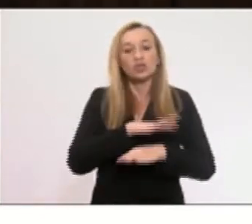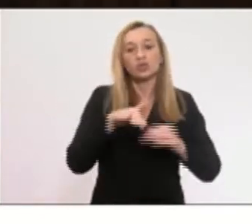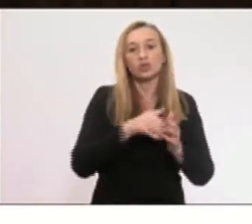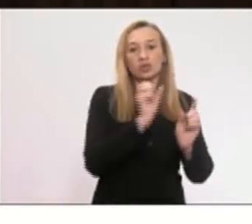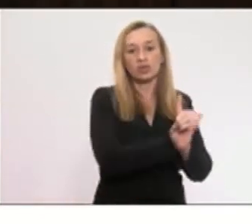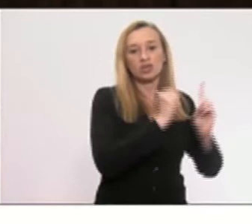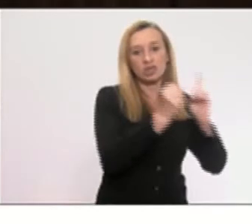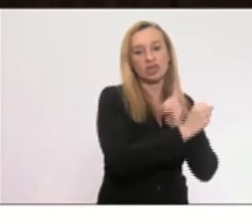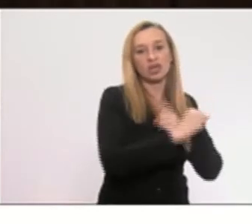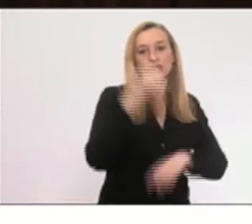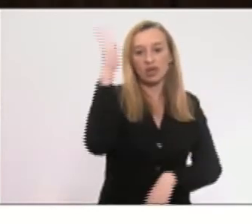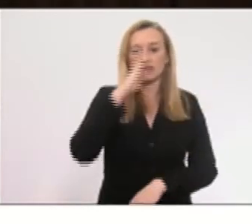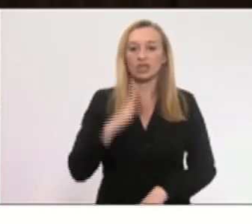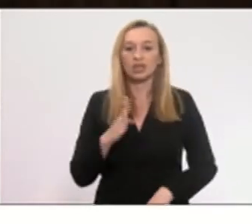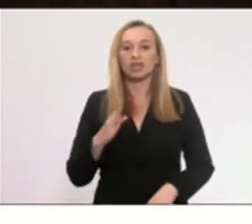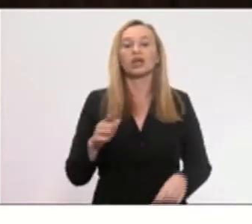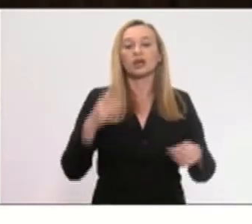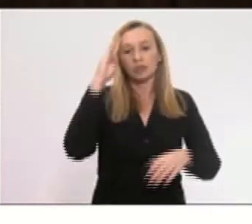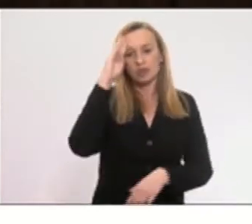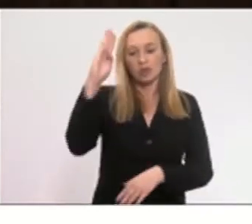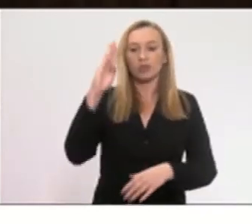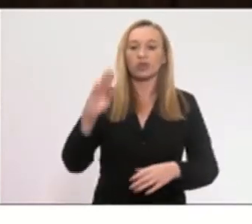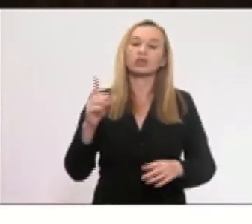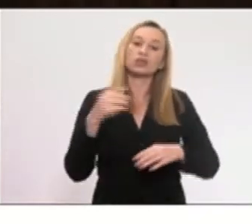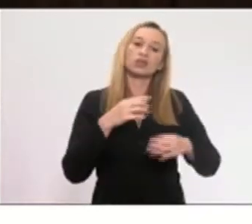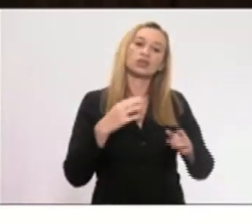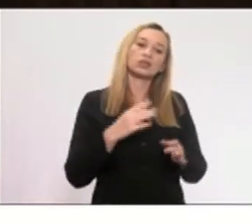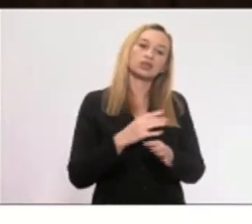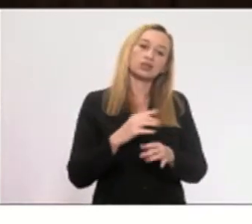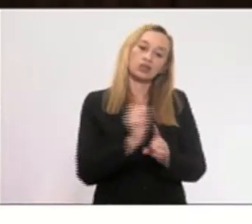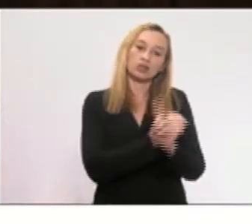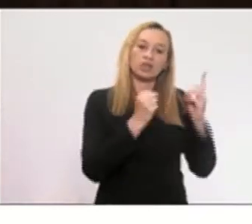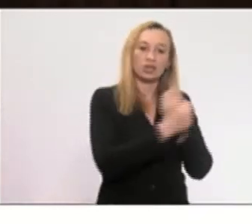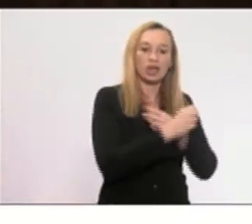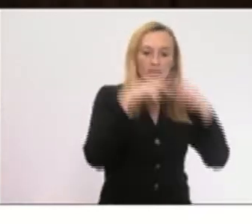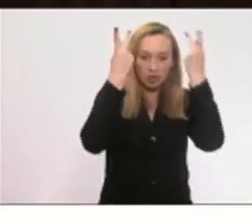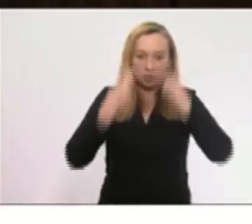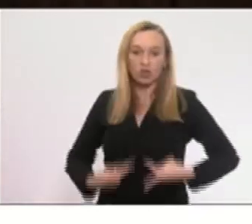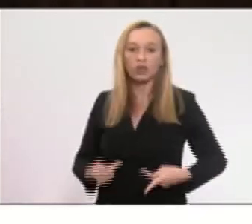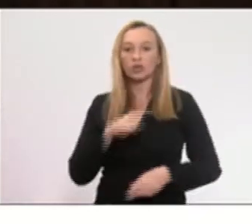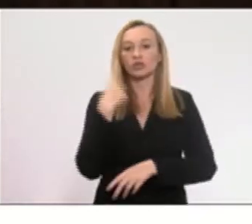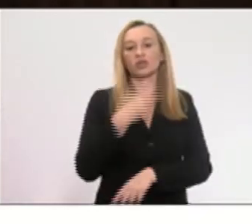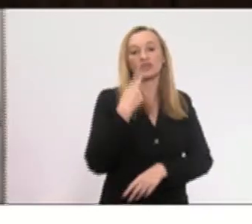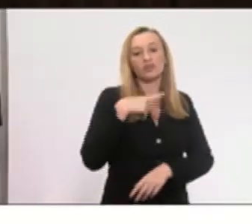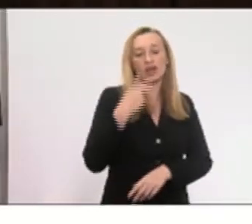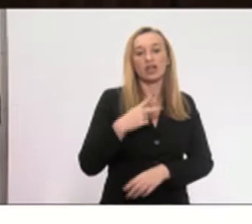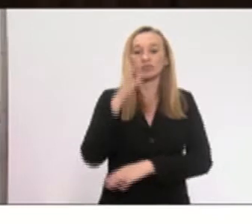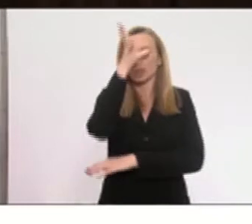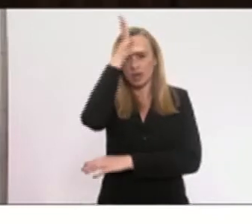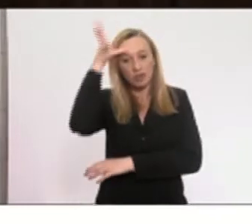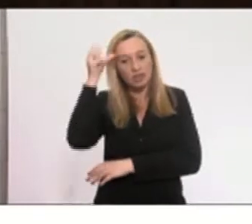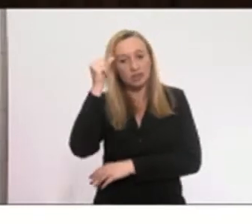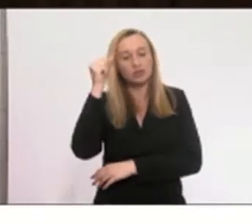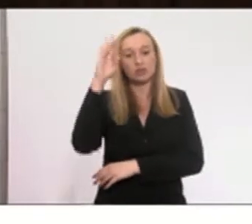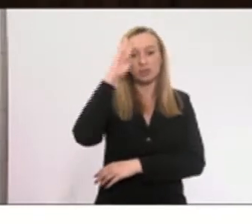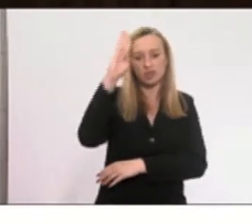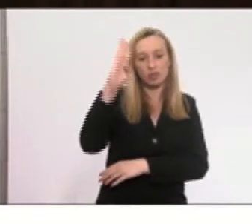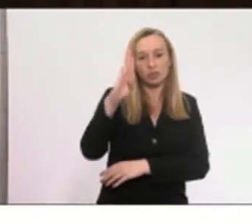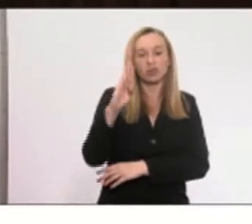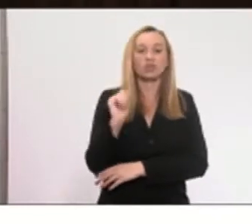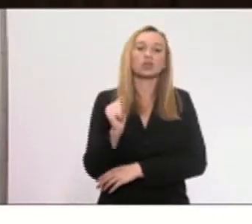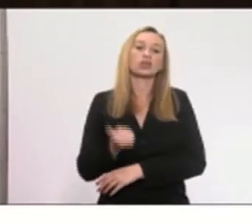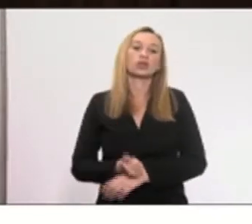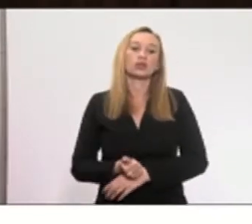sociedade brasileira e principalmente para a sociedade humana, quando nós falamos principalmente da Amazônia